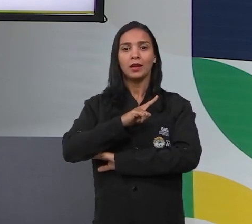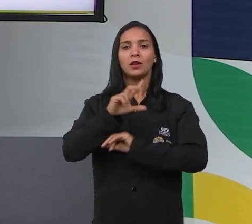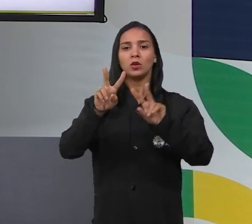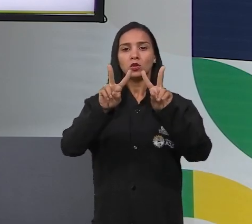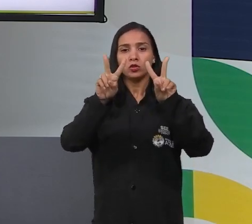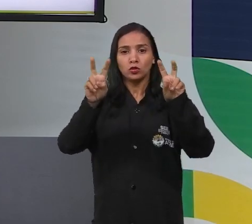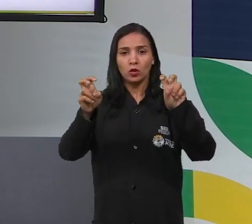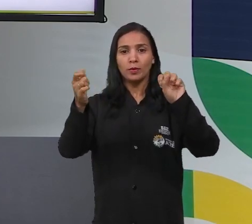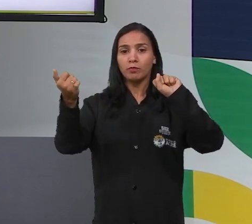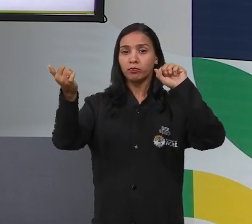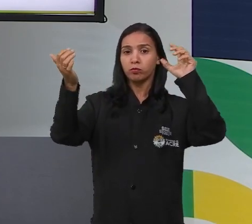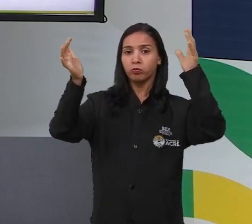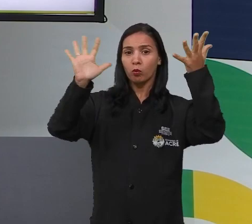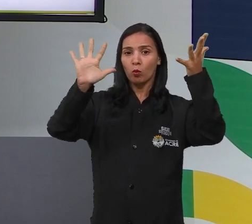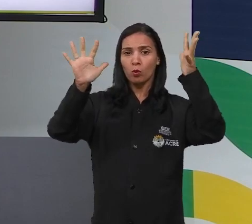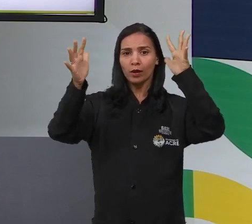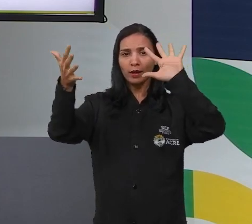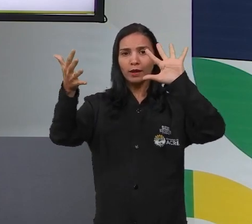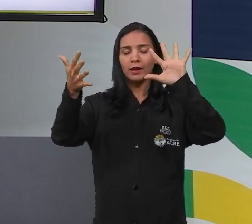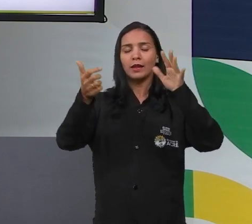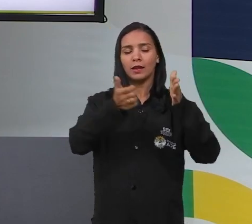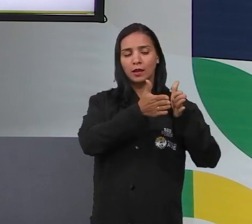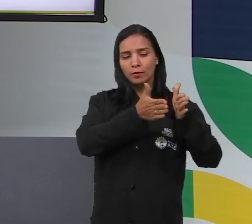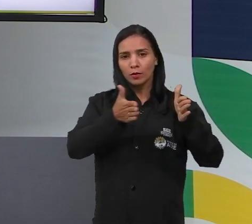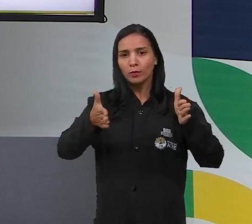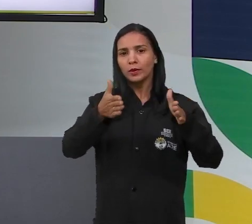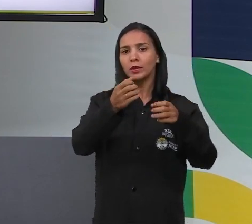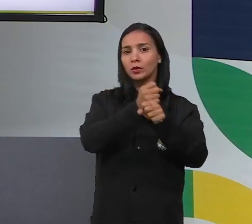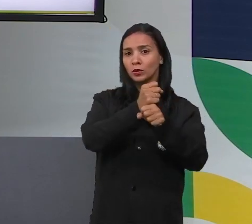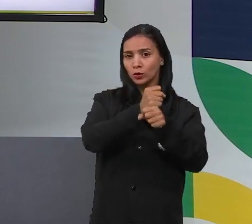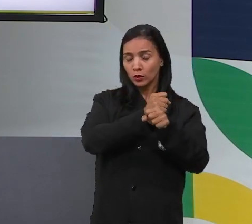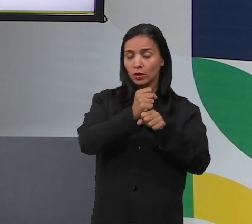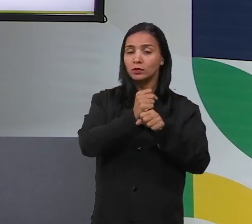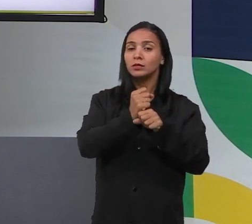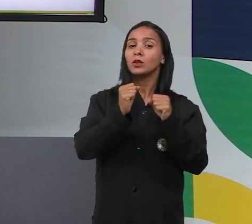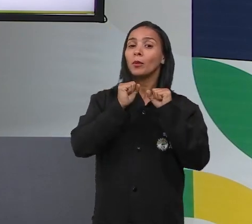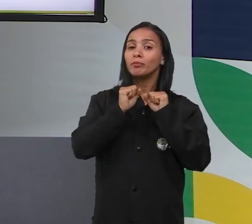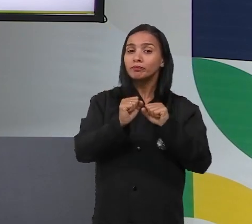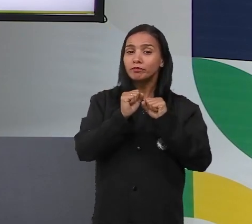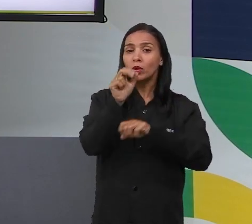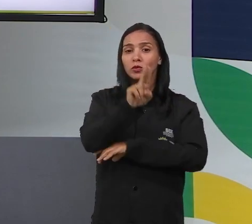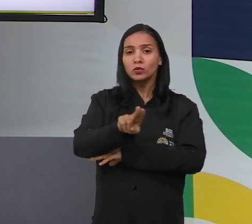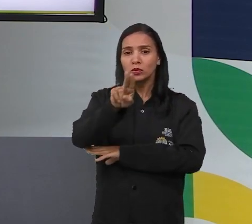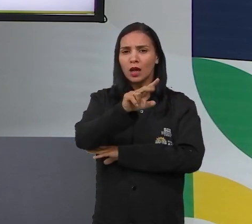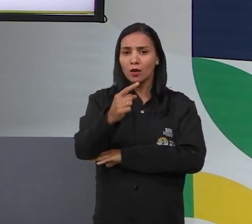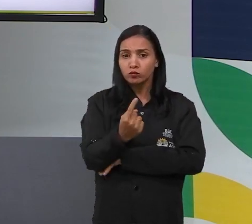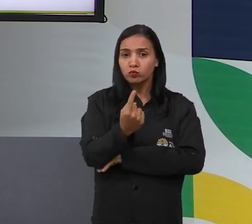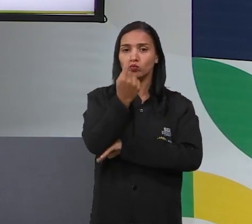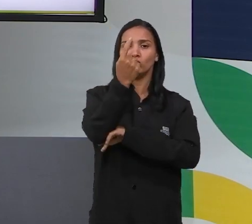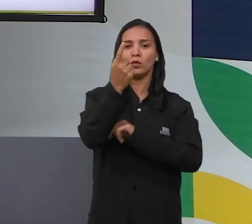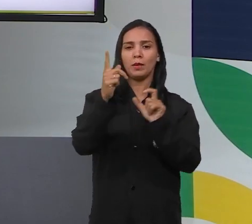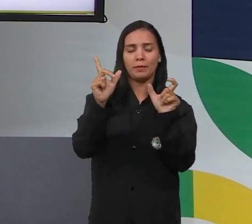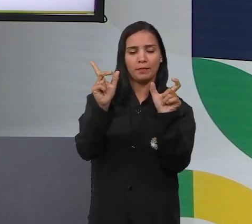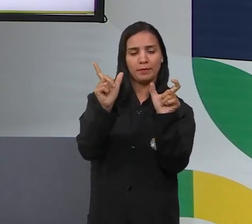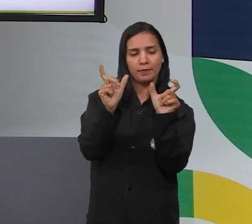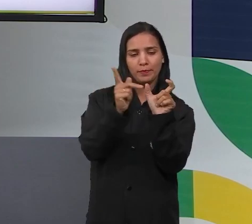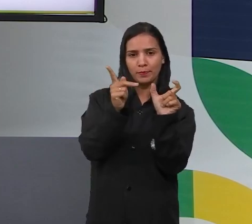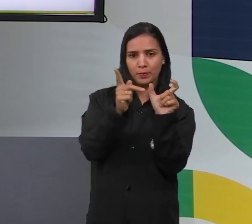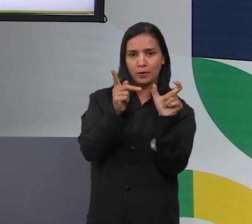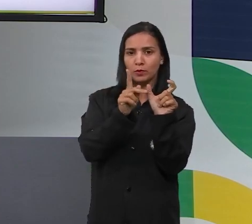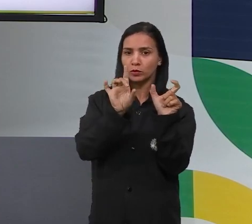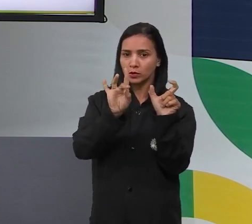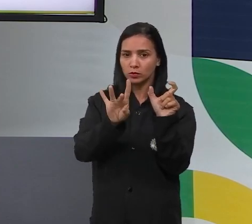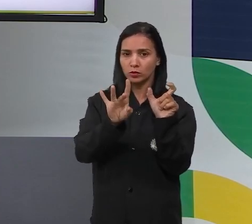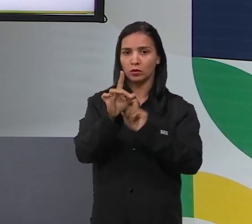uma estação do ano e que nós vamos poder utilizar apenas uma preposição com essa frase. Tudo bem?